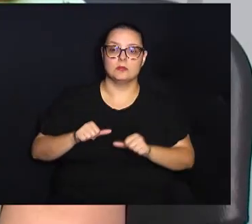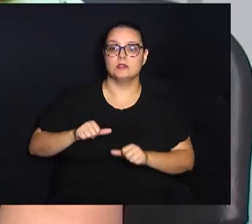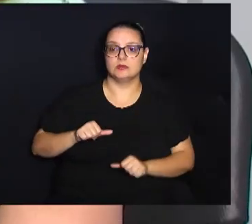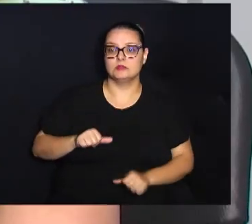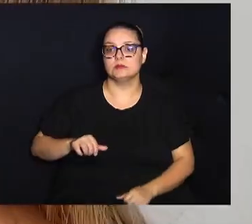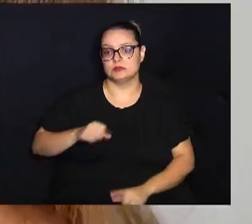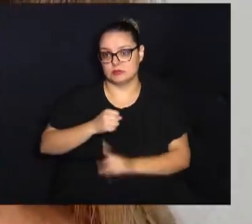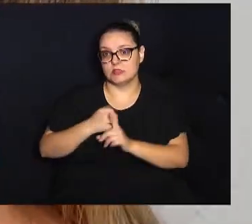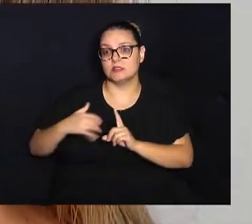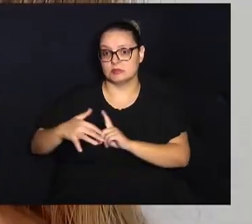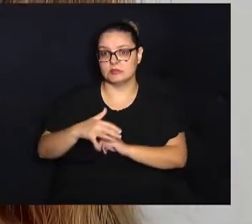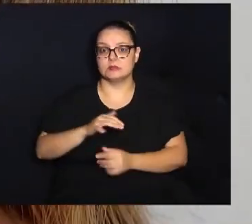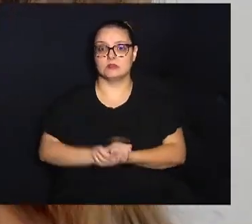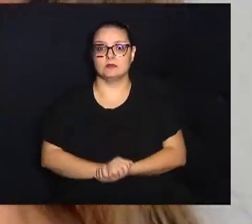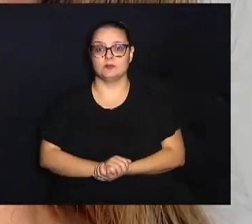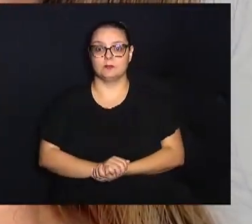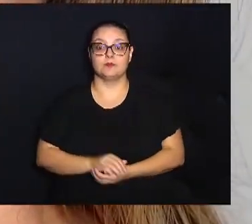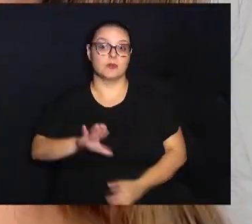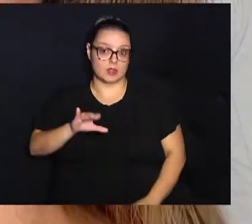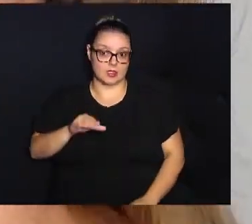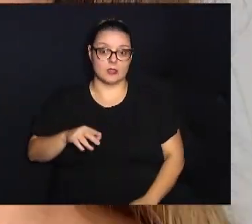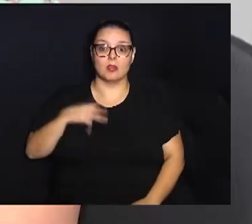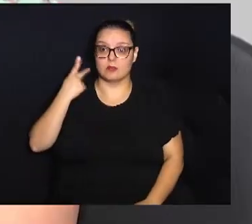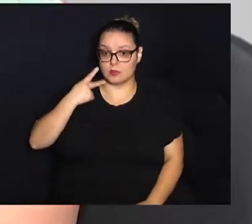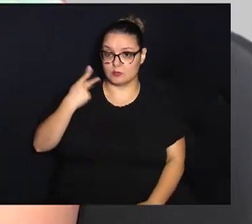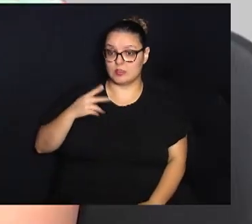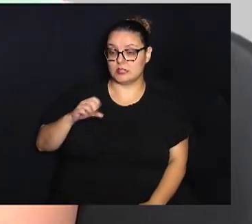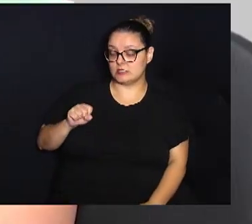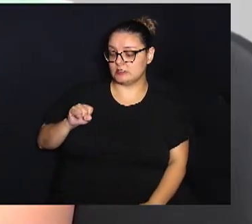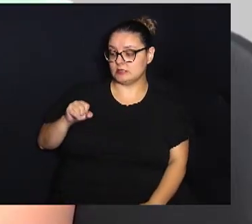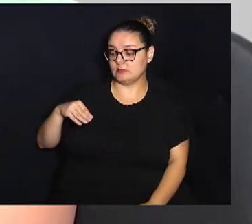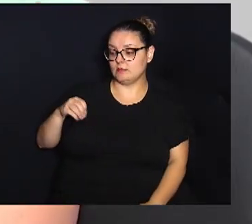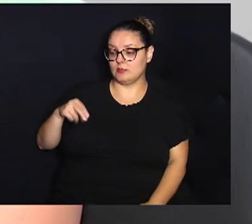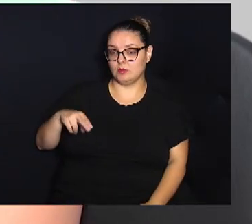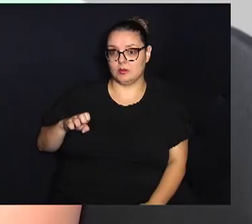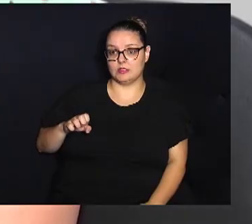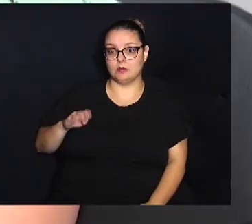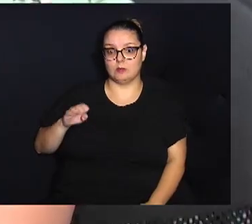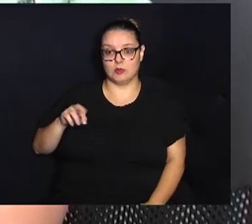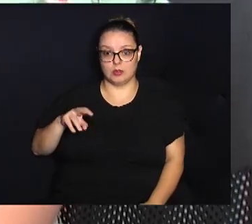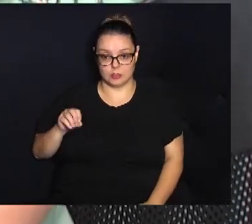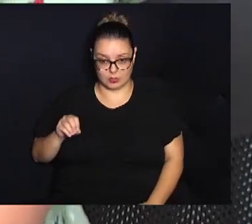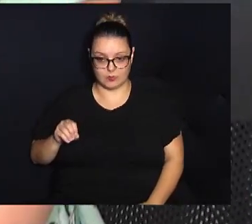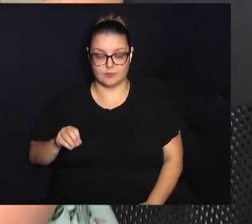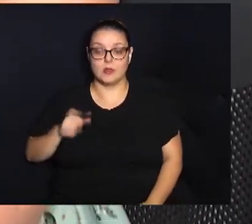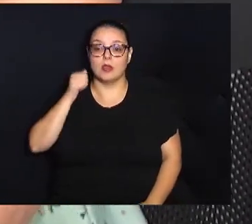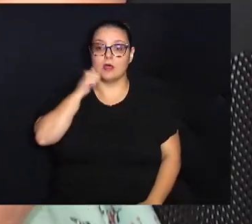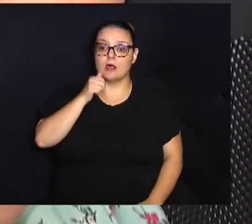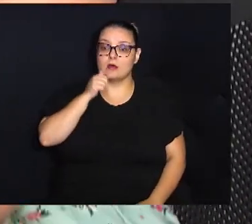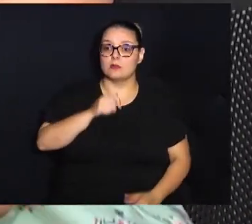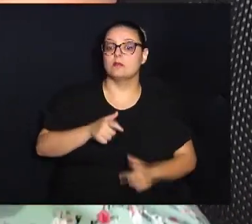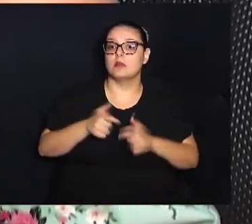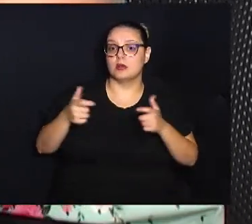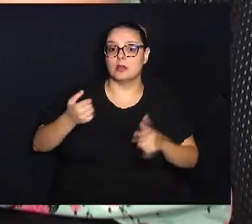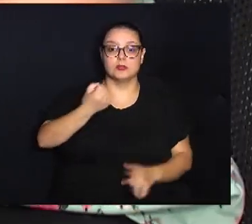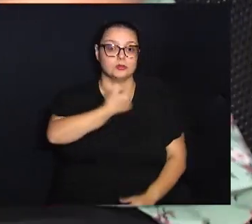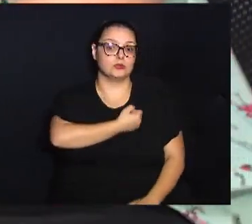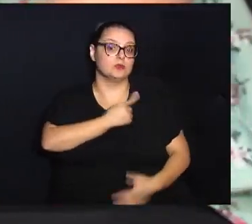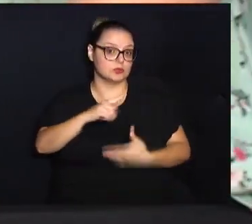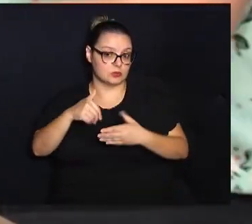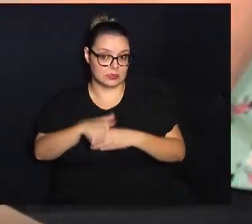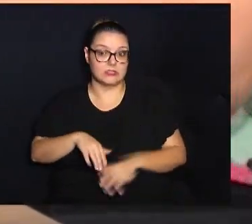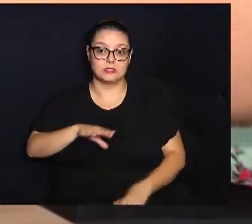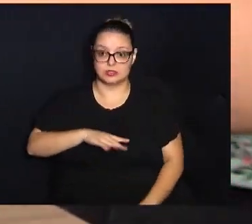dessa sociedade. A cientista política Simone Boró comentou que, pelo fato das mulheres serem o maior número do eleitorado